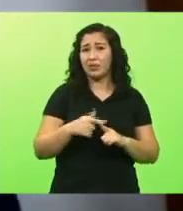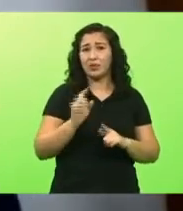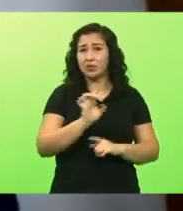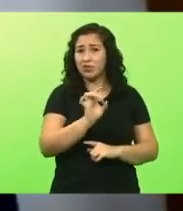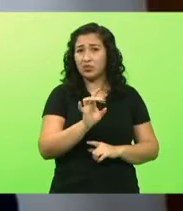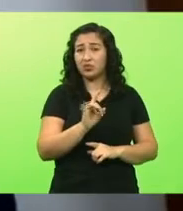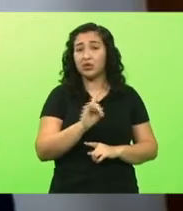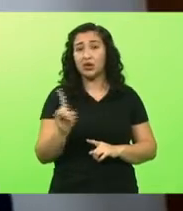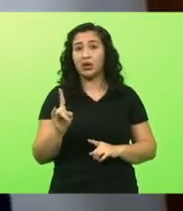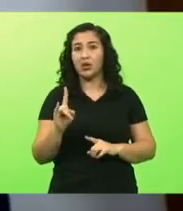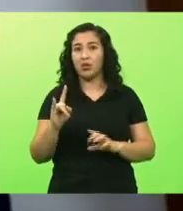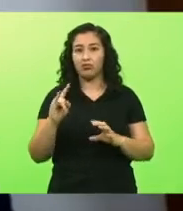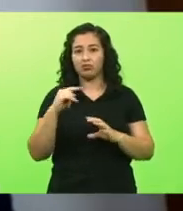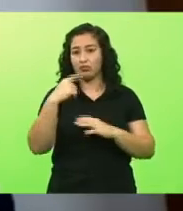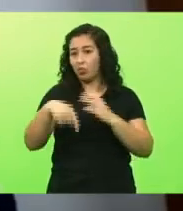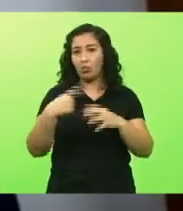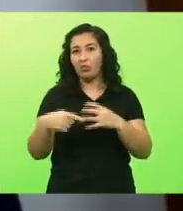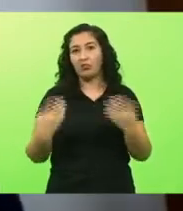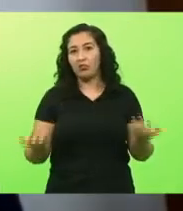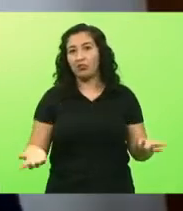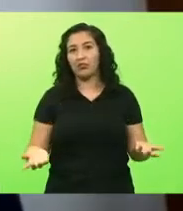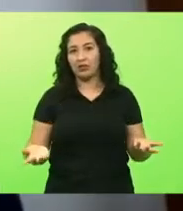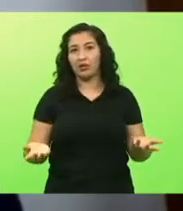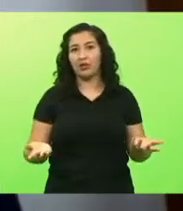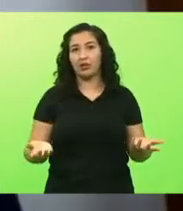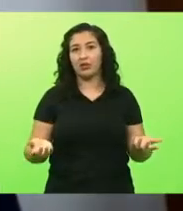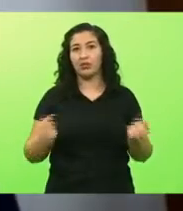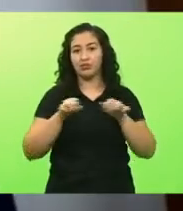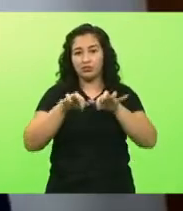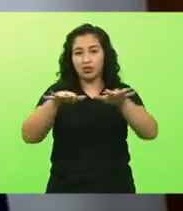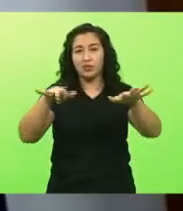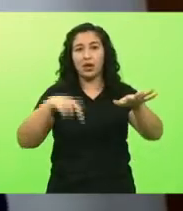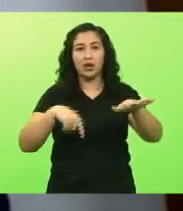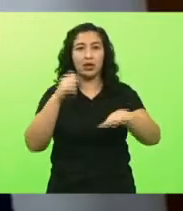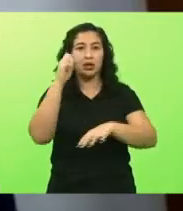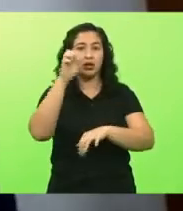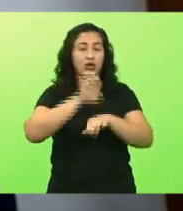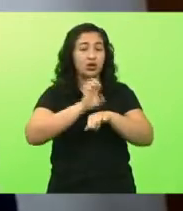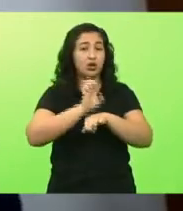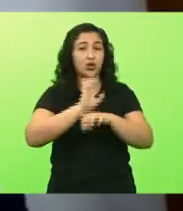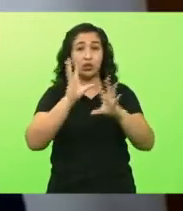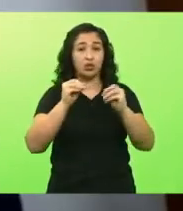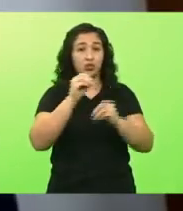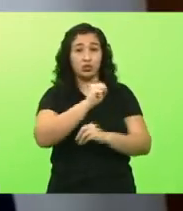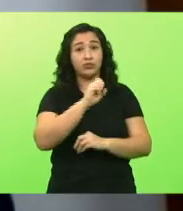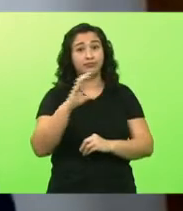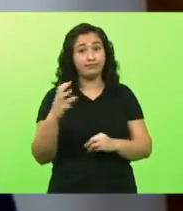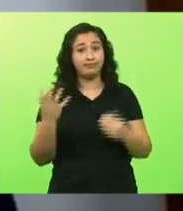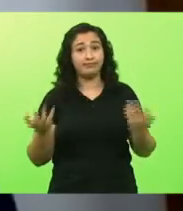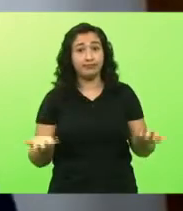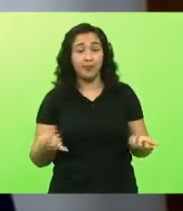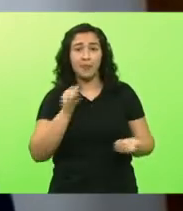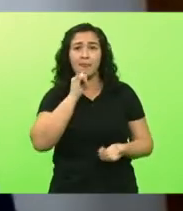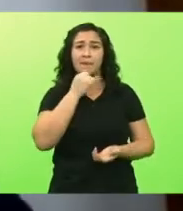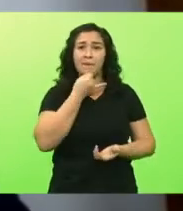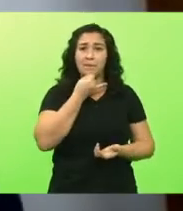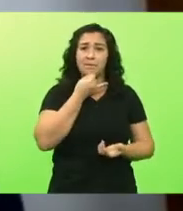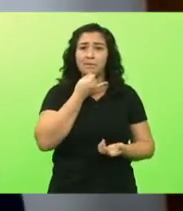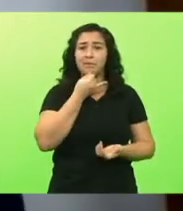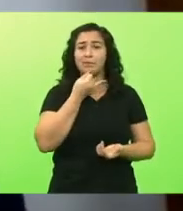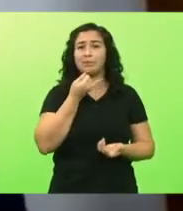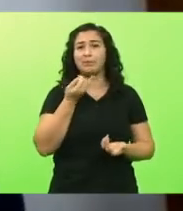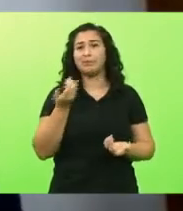ele é global, ele é espalhado pelo Estado, infelizmente. E uma situação